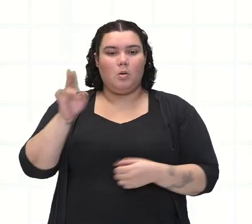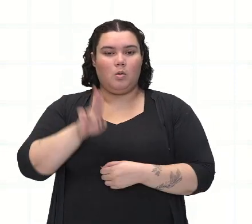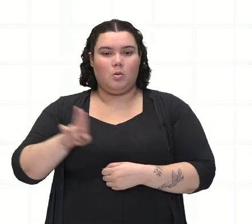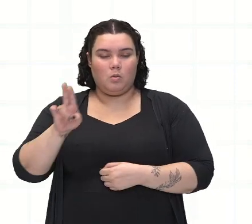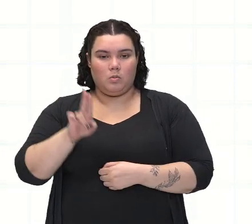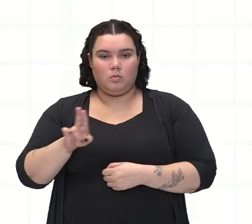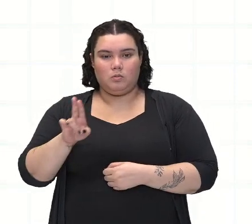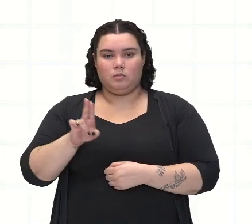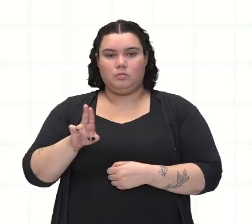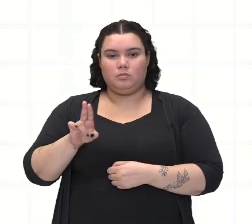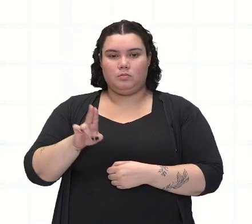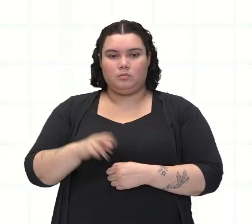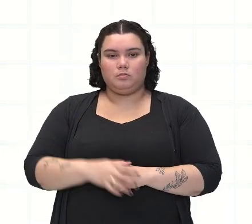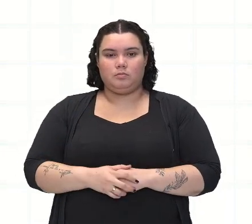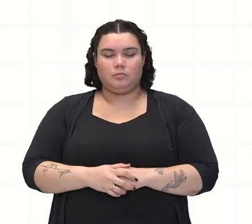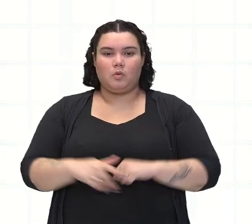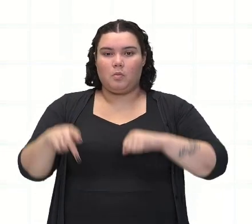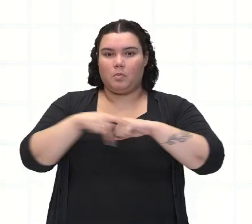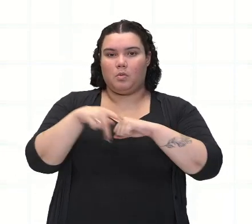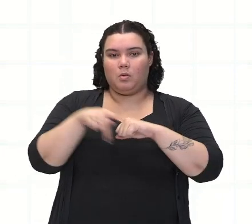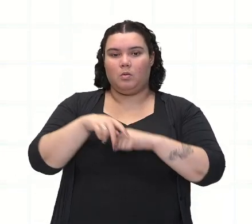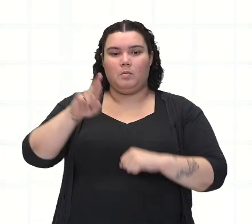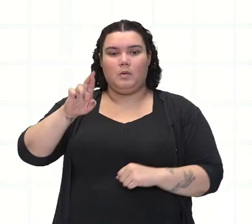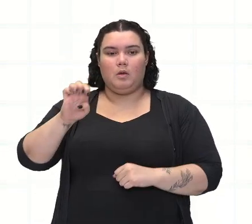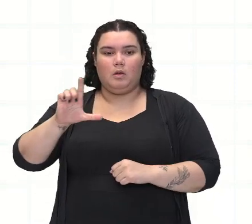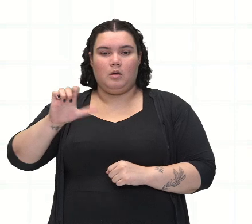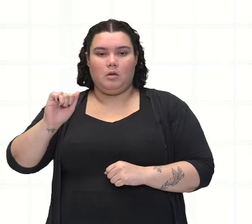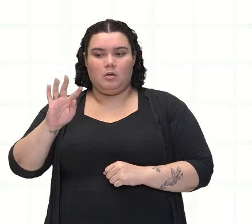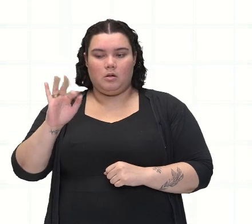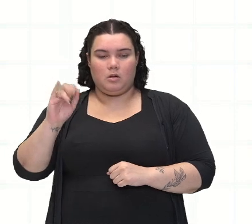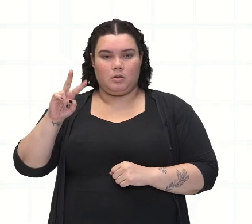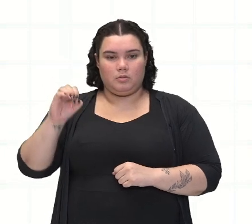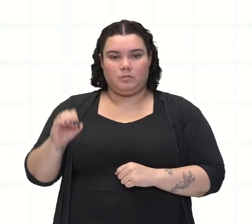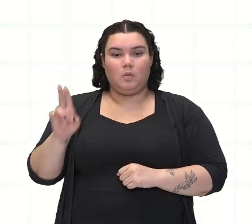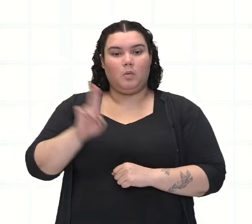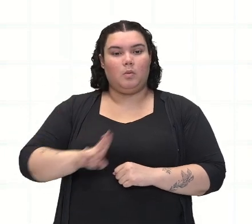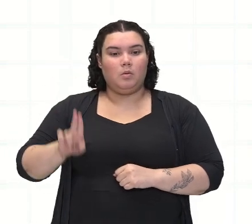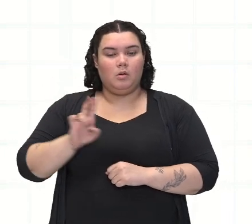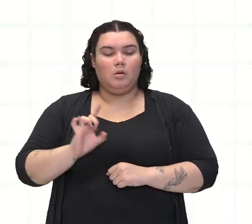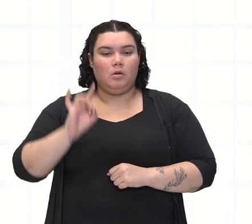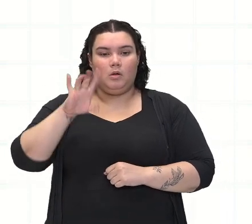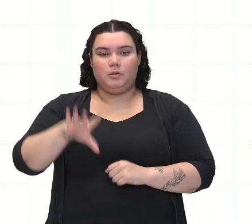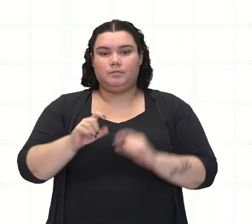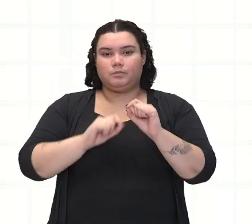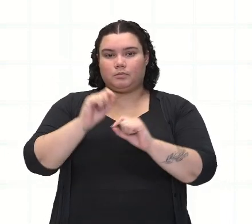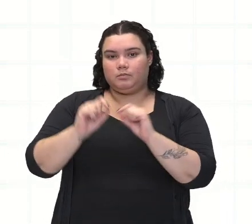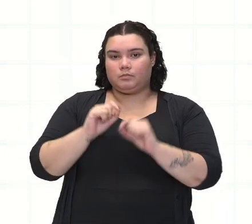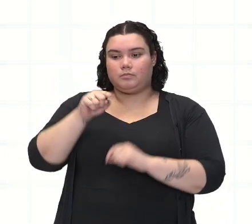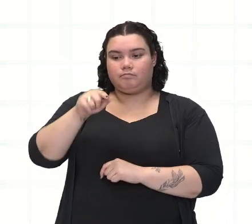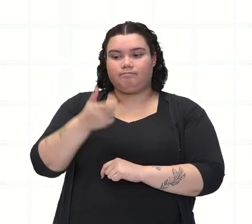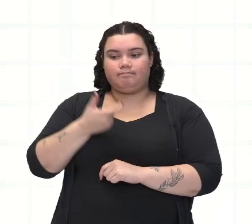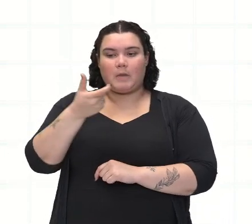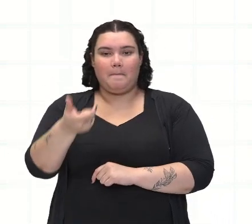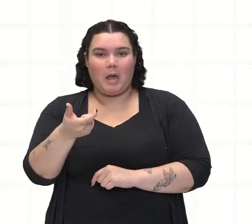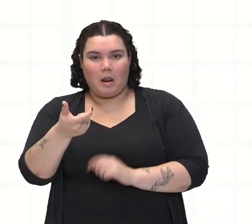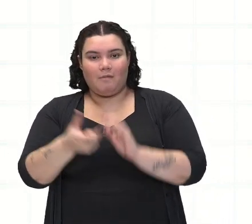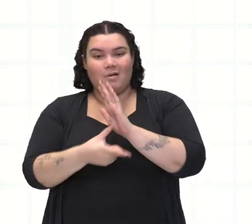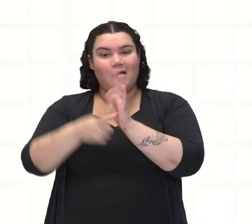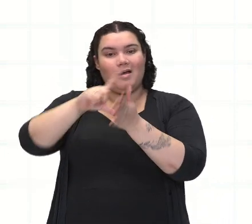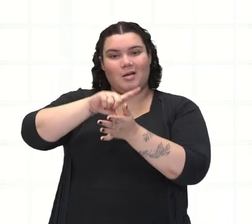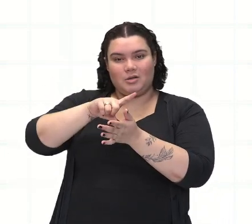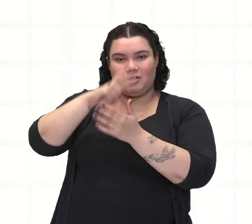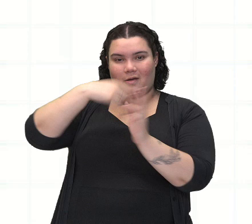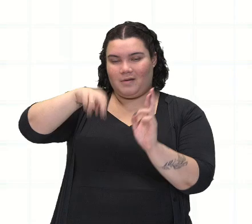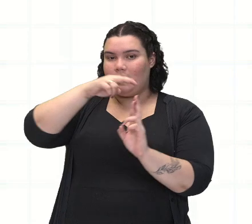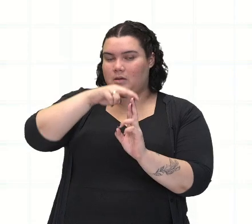com nome relativo, só pode ser utilizado quando o seu